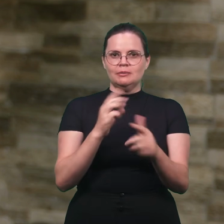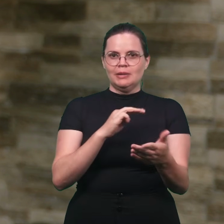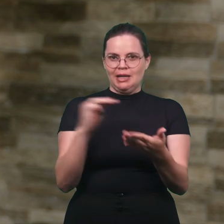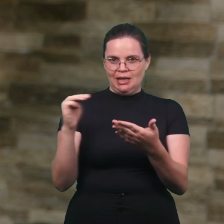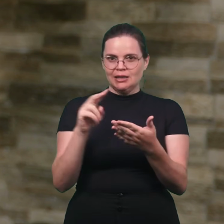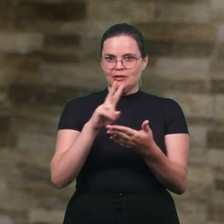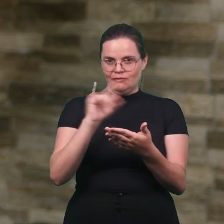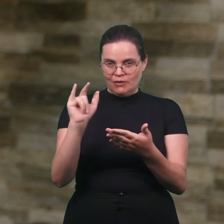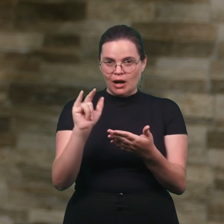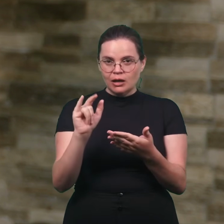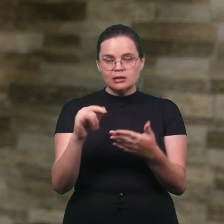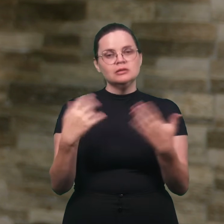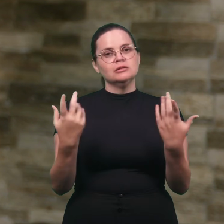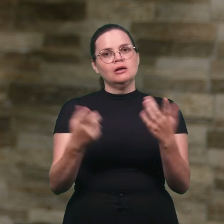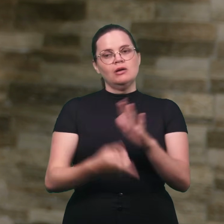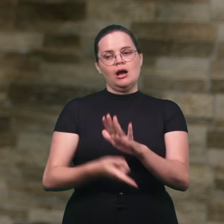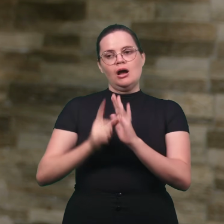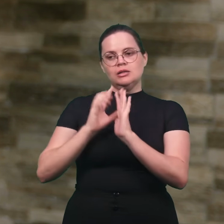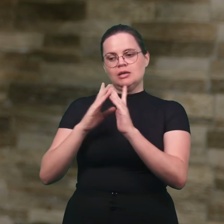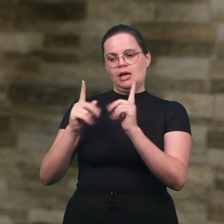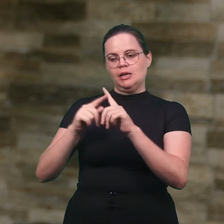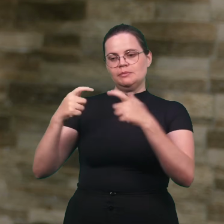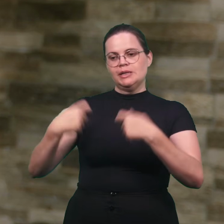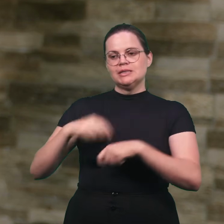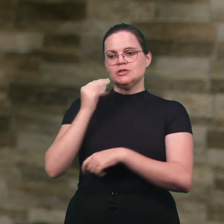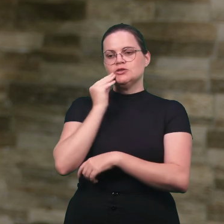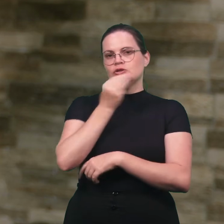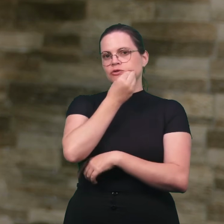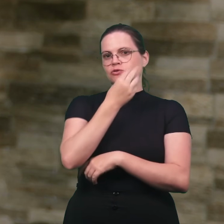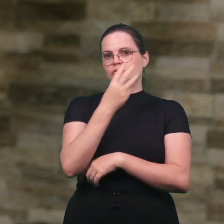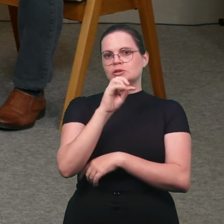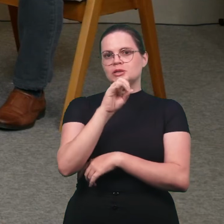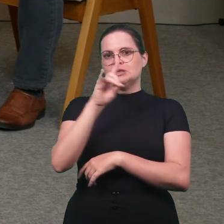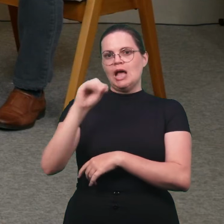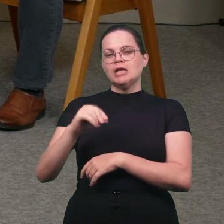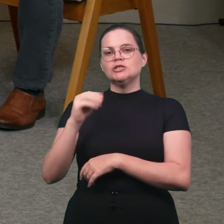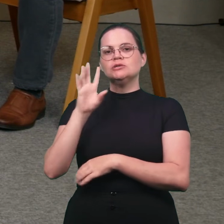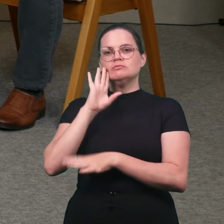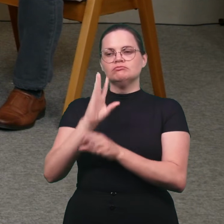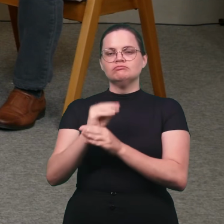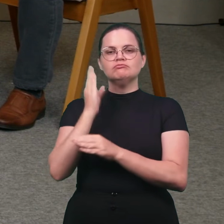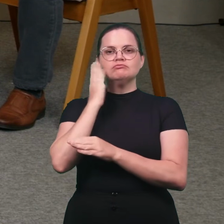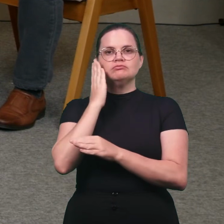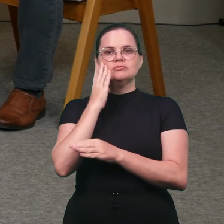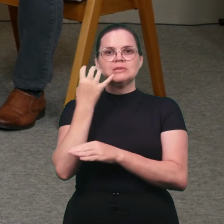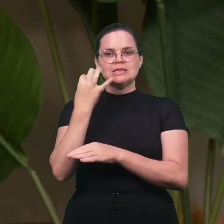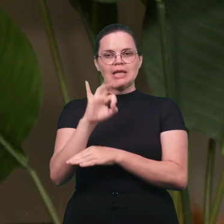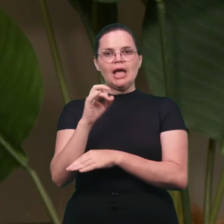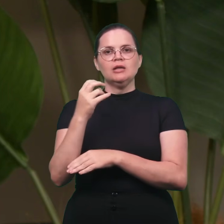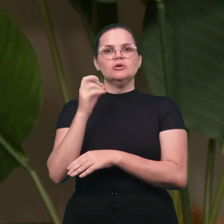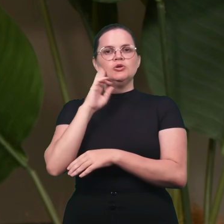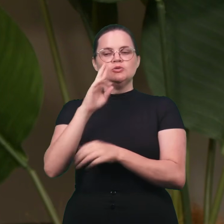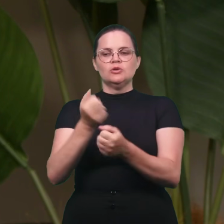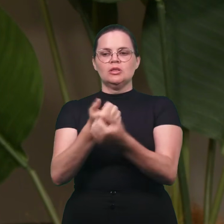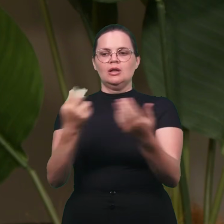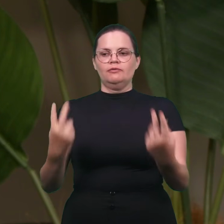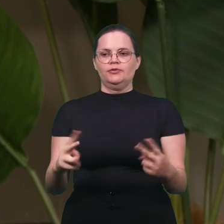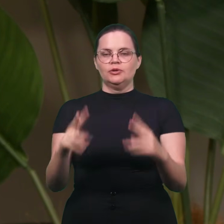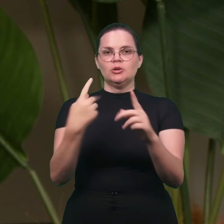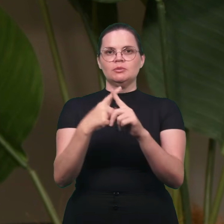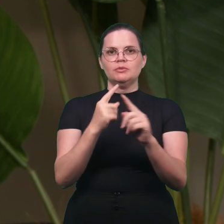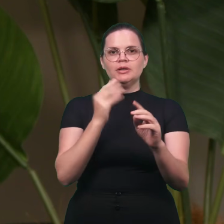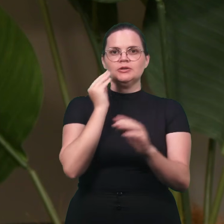Cristã Maranata faz, a igreja local, ela jejua 30 dias buscando do Senhor essa vitória. Lembrando que é um jejum até